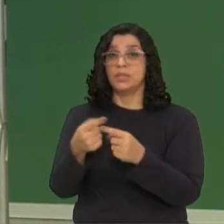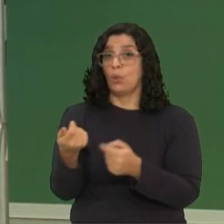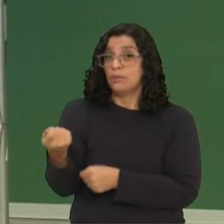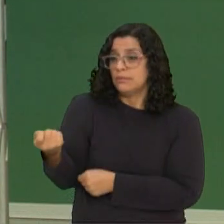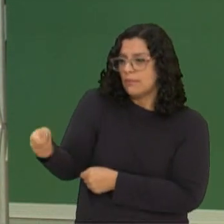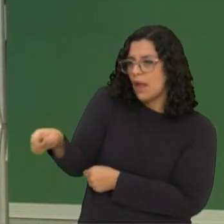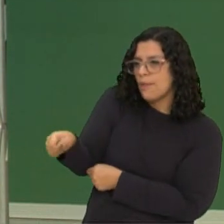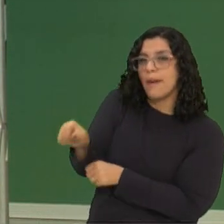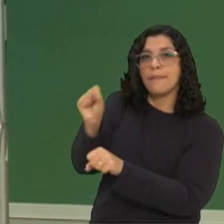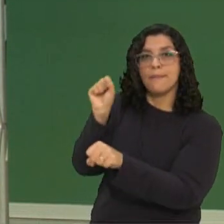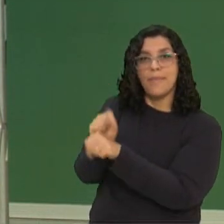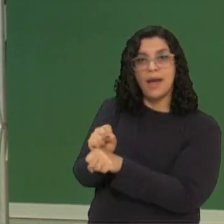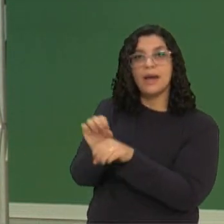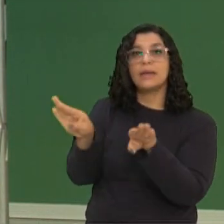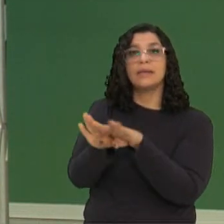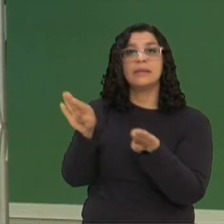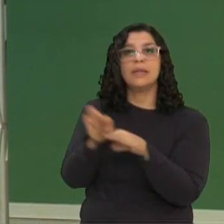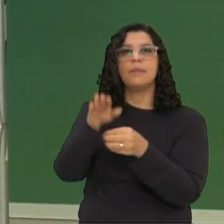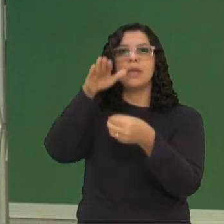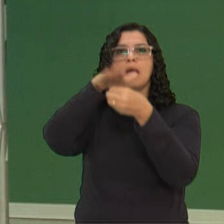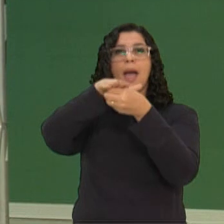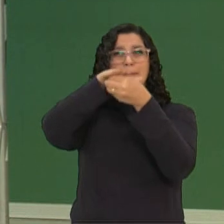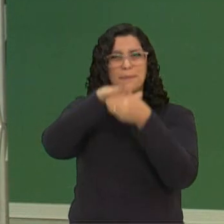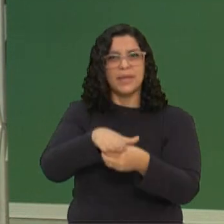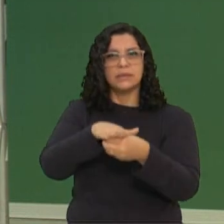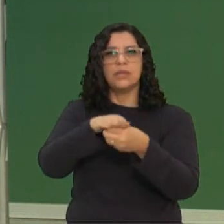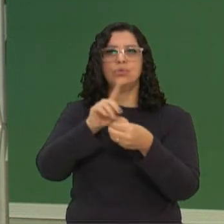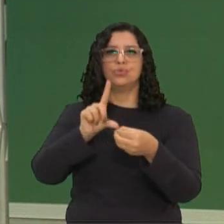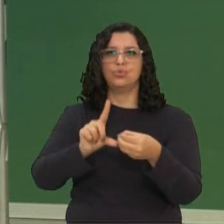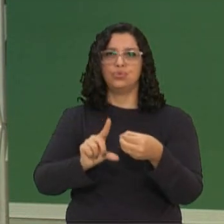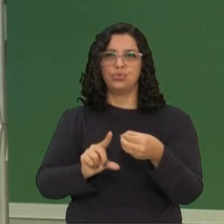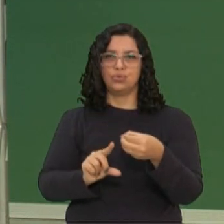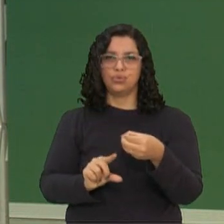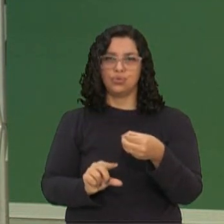desliga o fluxo de água, diminui a pressão da água e desliga